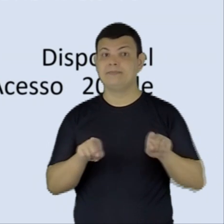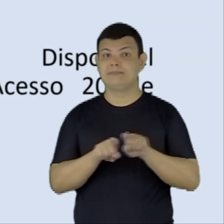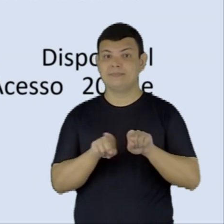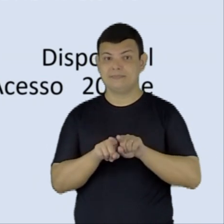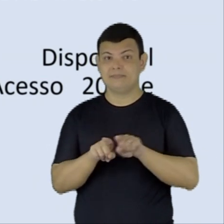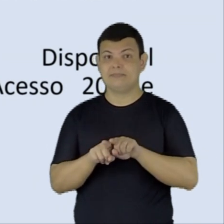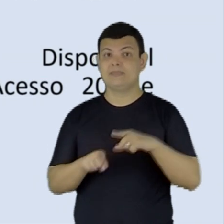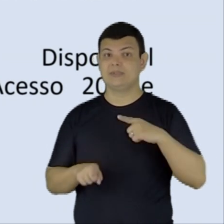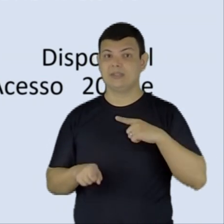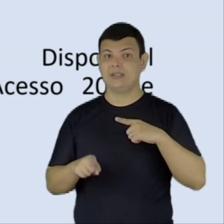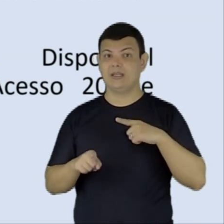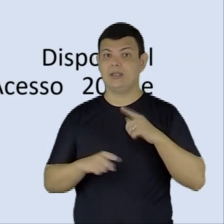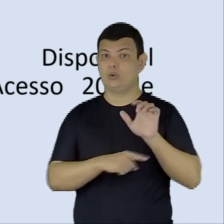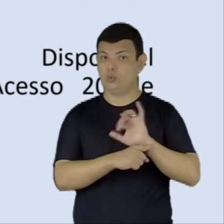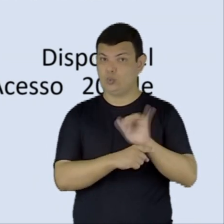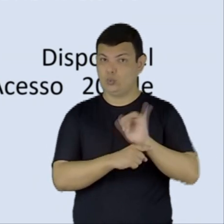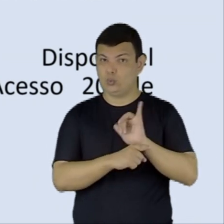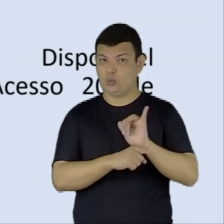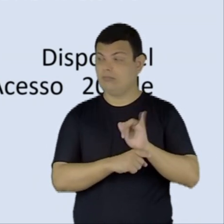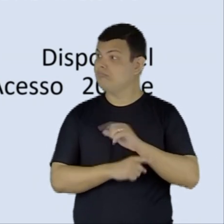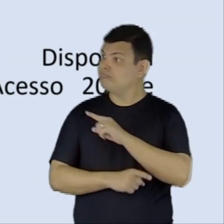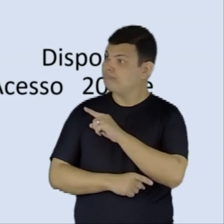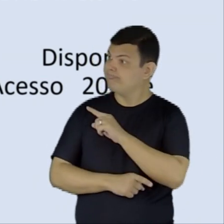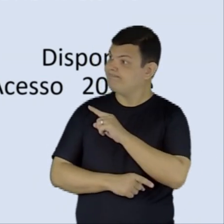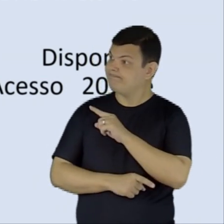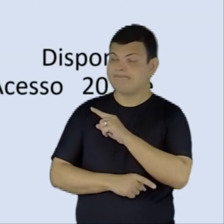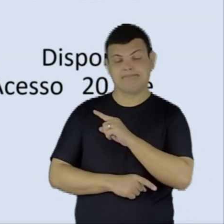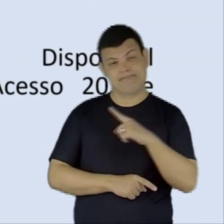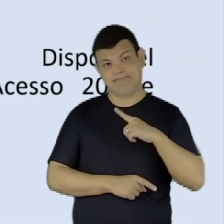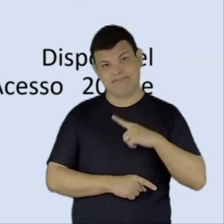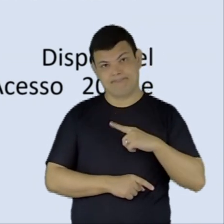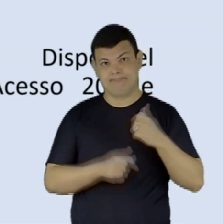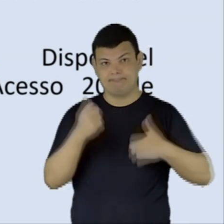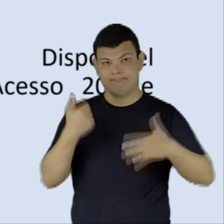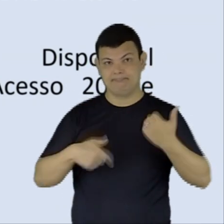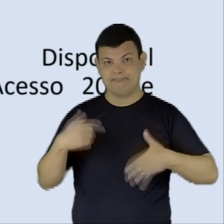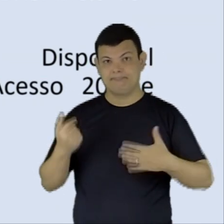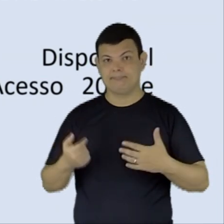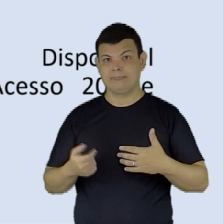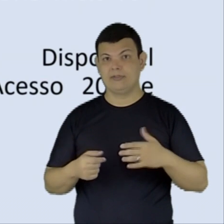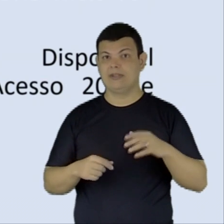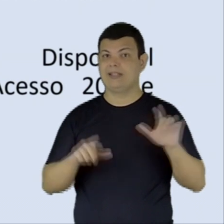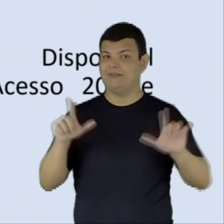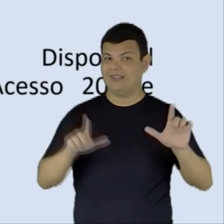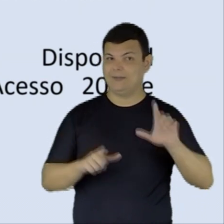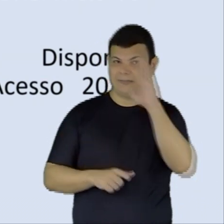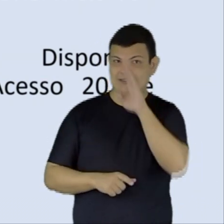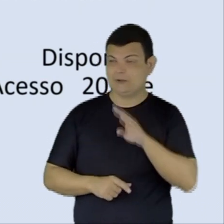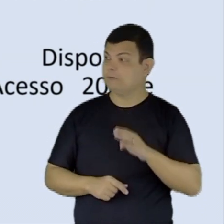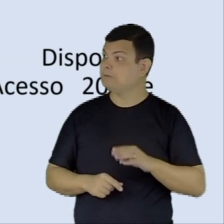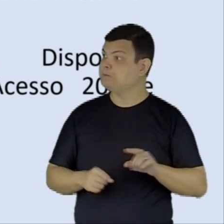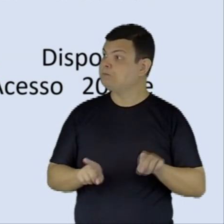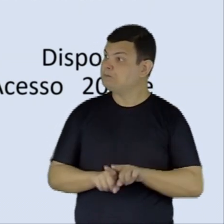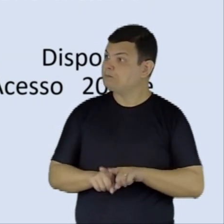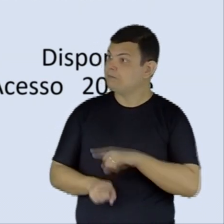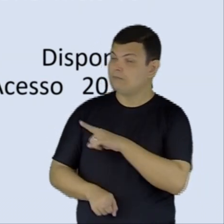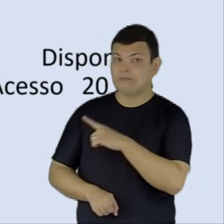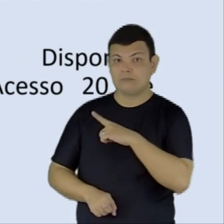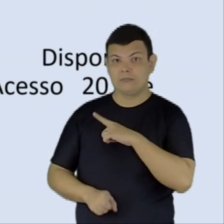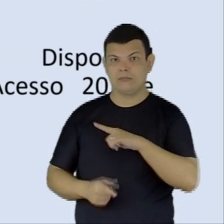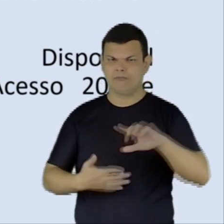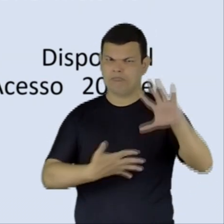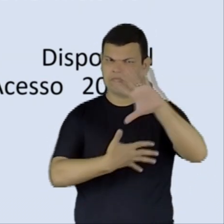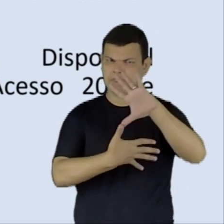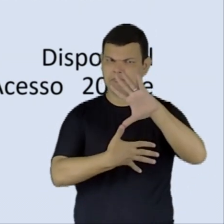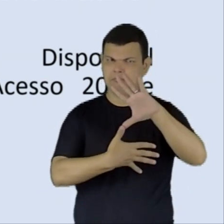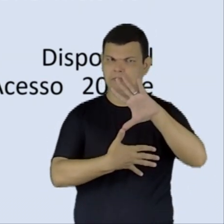vídeo do YouTube sobre a transposição do Rio São Francisco no canal do TV Brasil. Nós vimos também o Atlas do